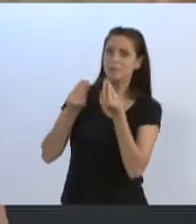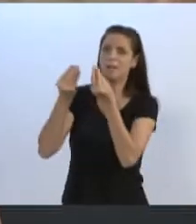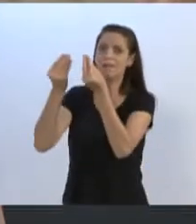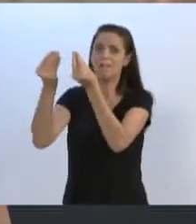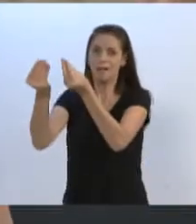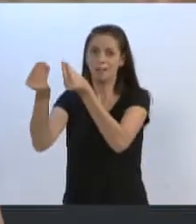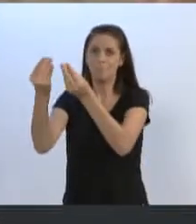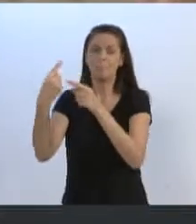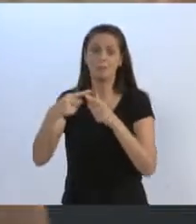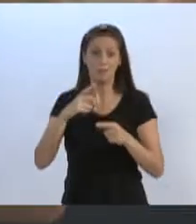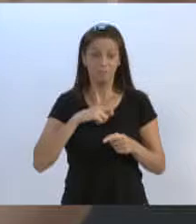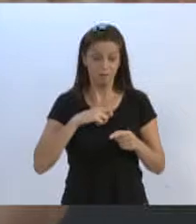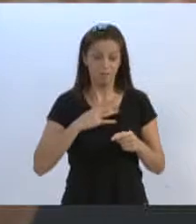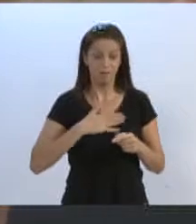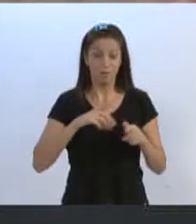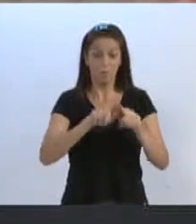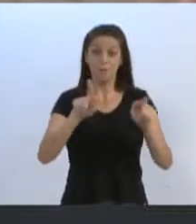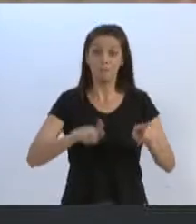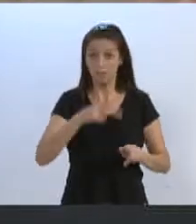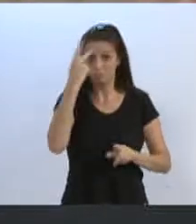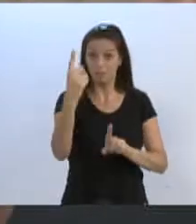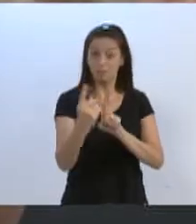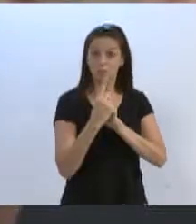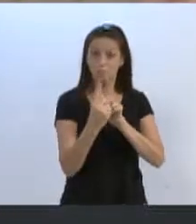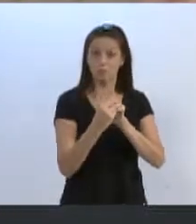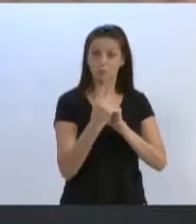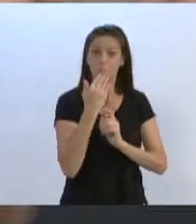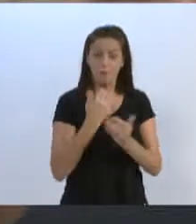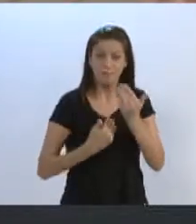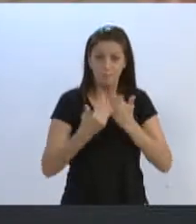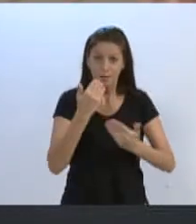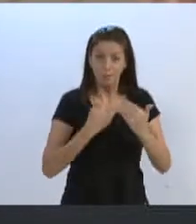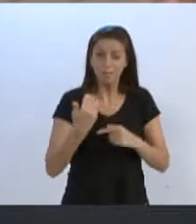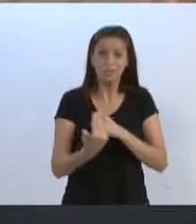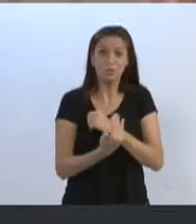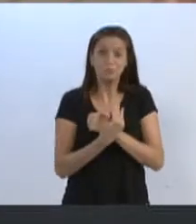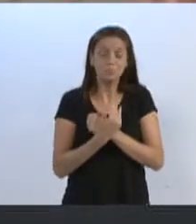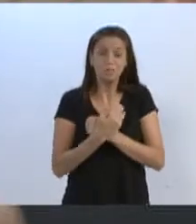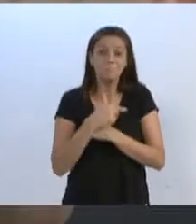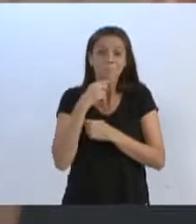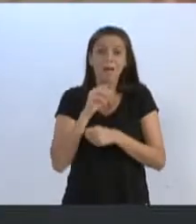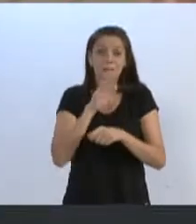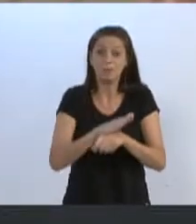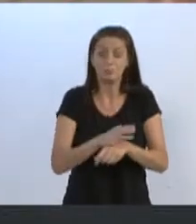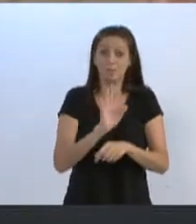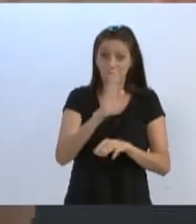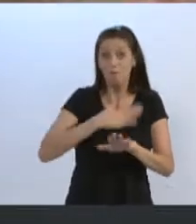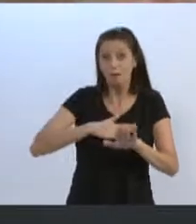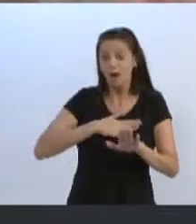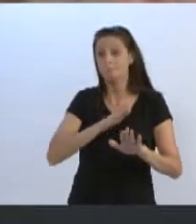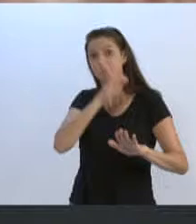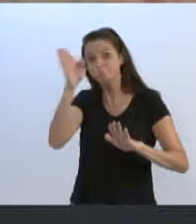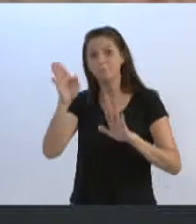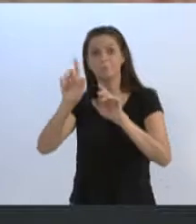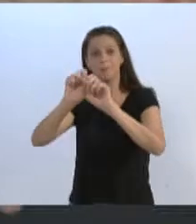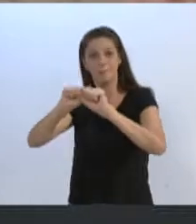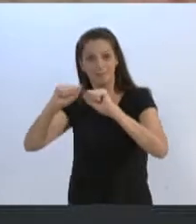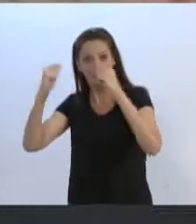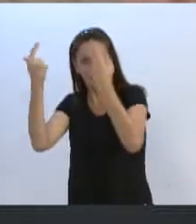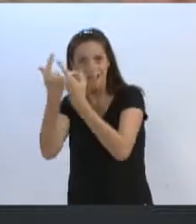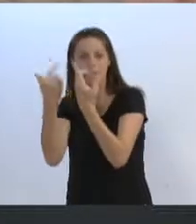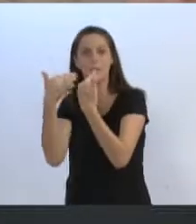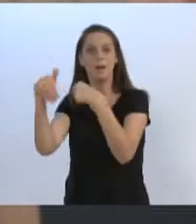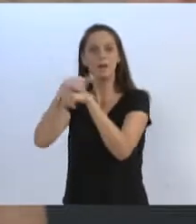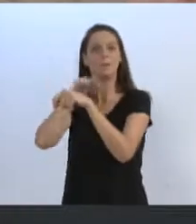nos nossos gabinetes, mas que não está na nossa alçada, tentando conseguir, inclusive, trazer verbas para cá. Mas a gente tinha uma possibilidade muito maior,